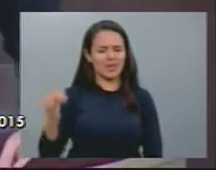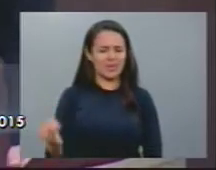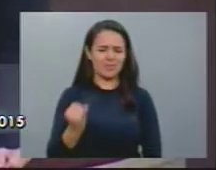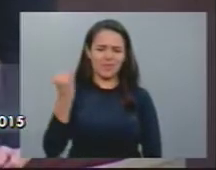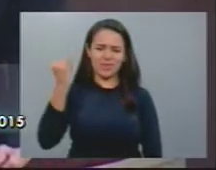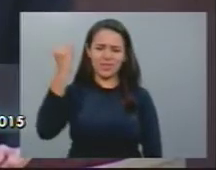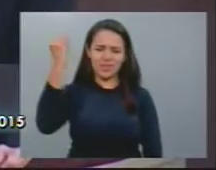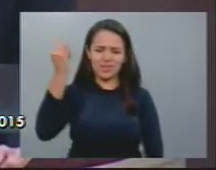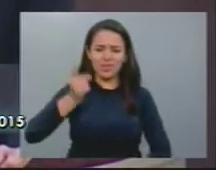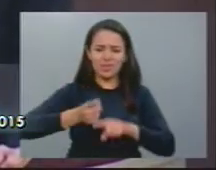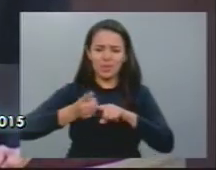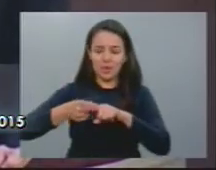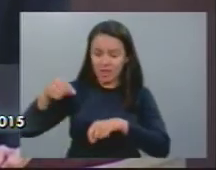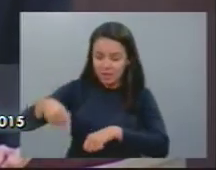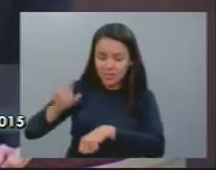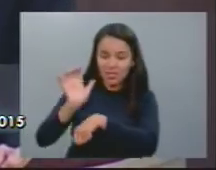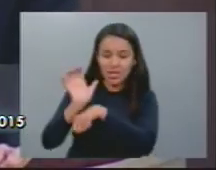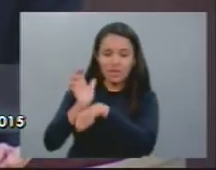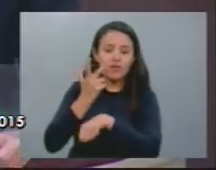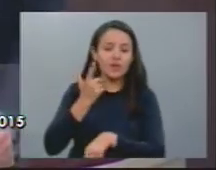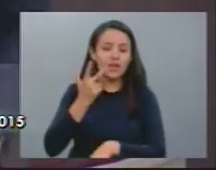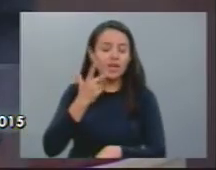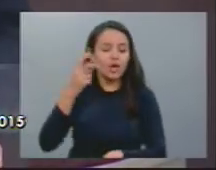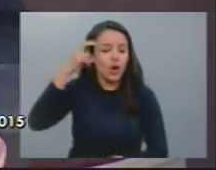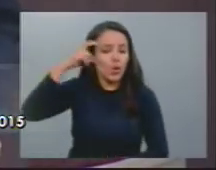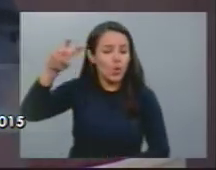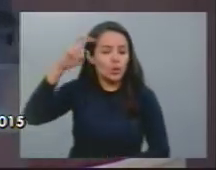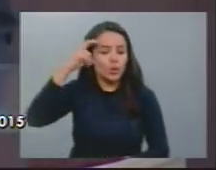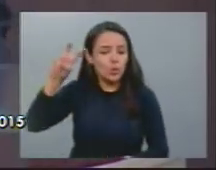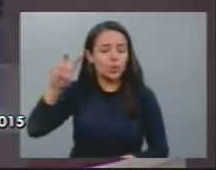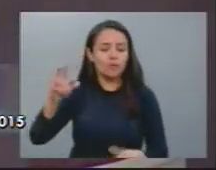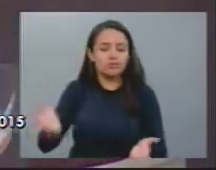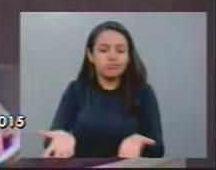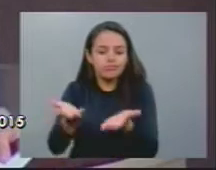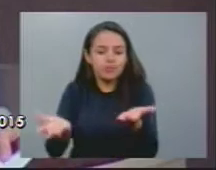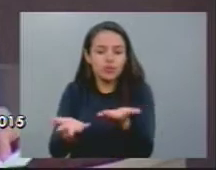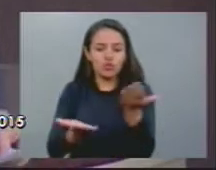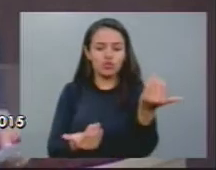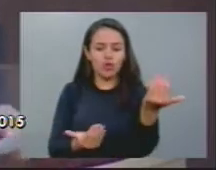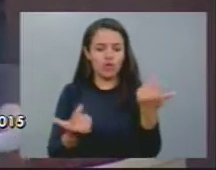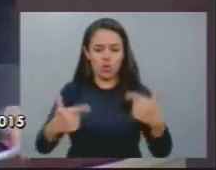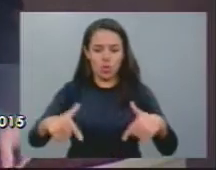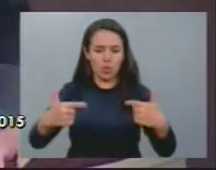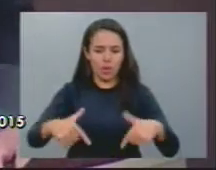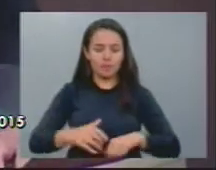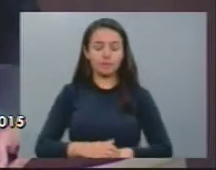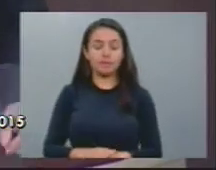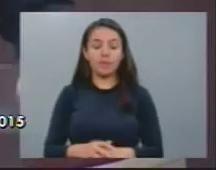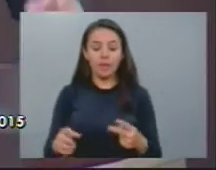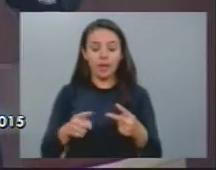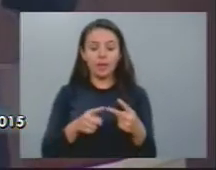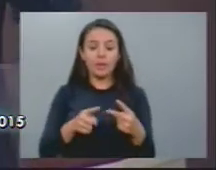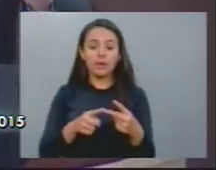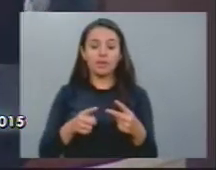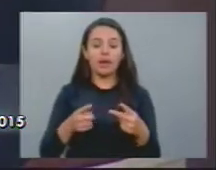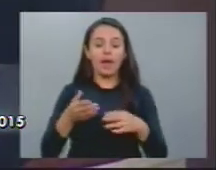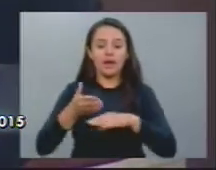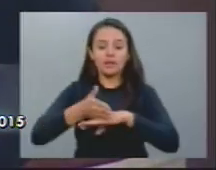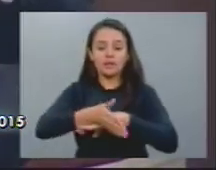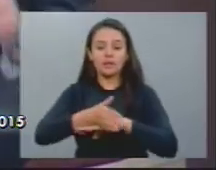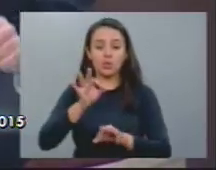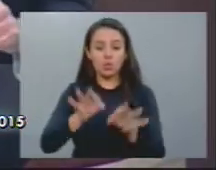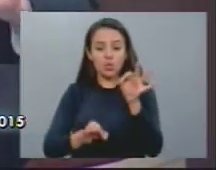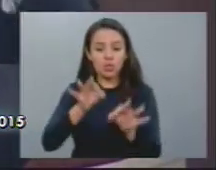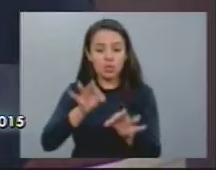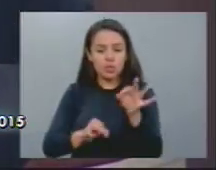oferta cultural à sua juventude. Para o acesso à justiça, tendo em vista que a